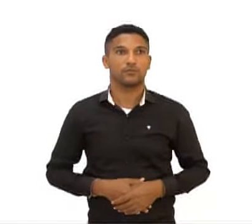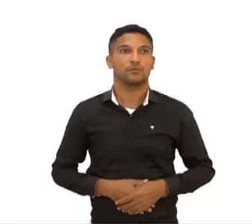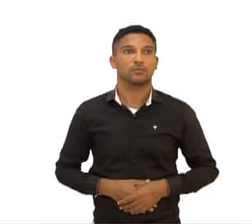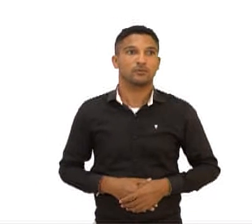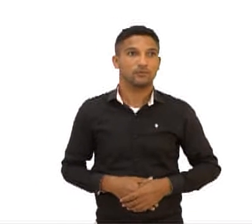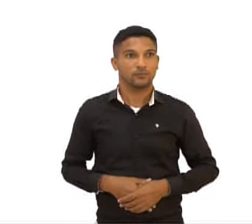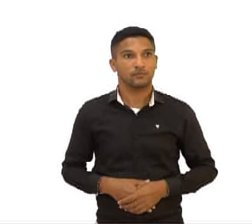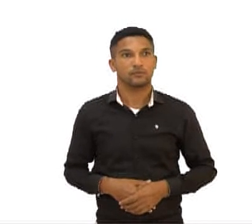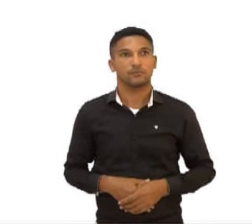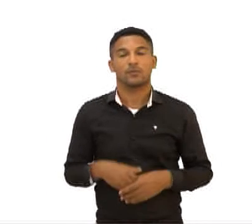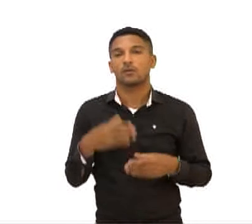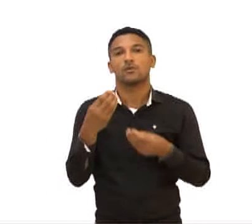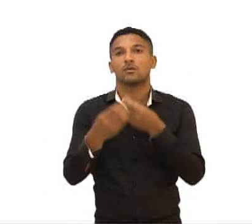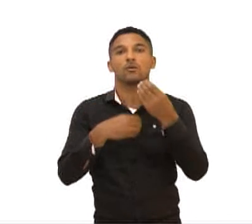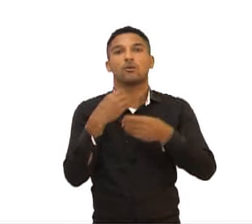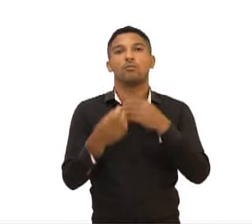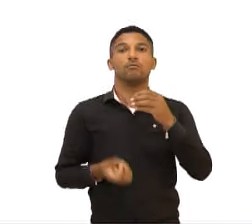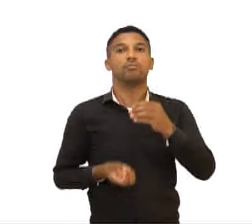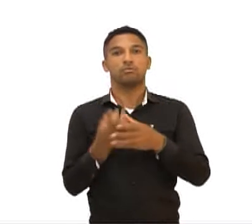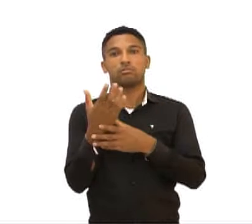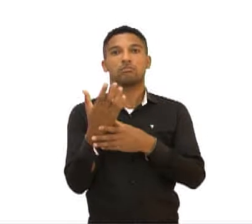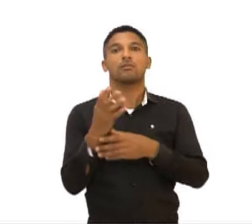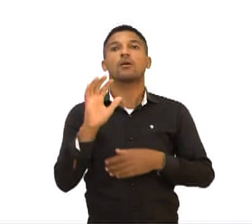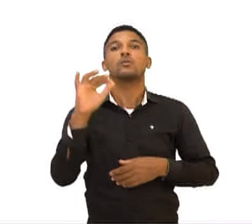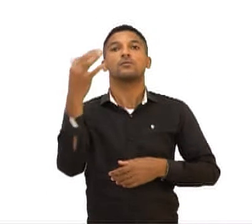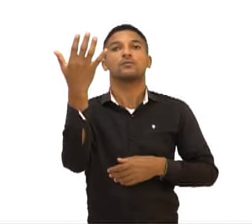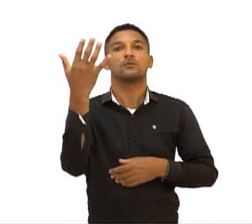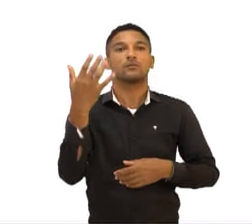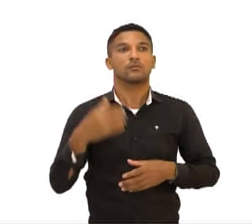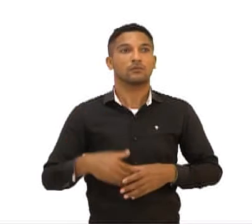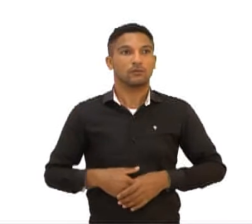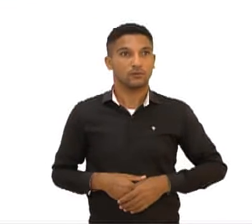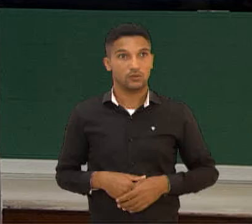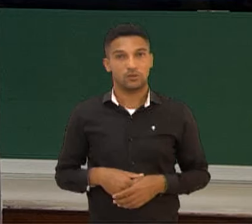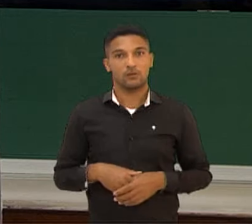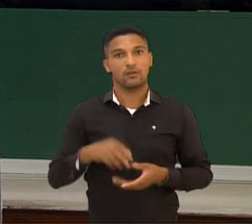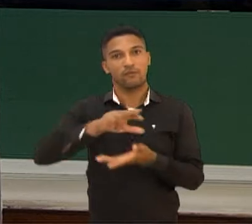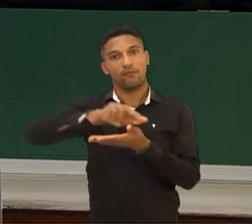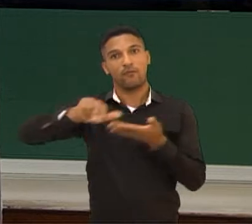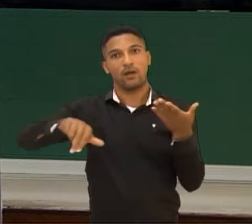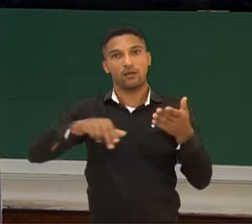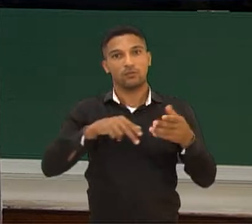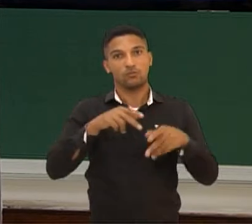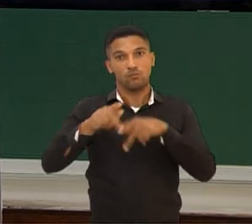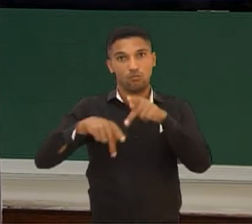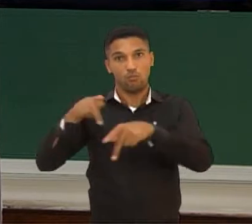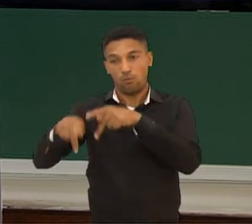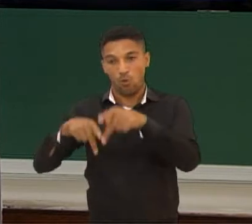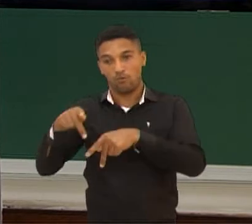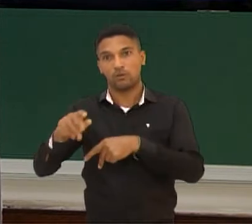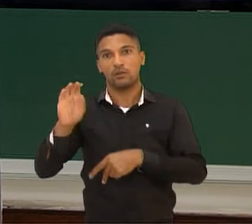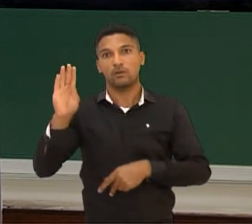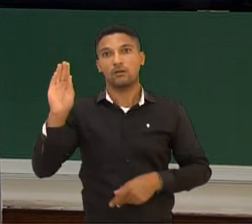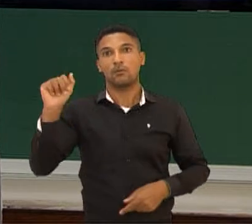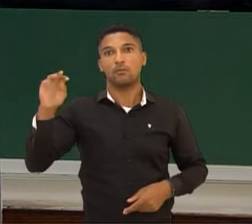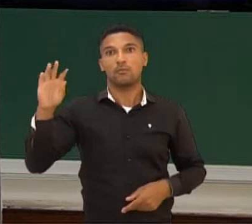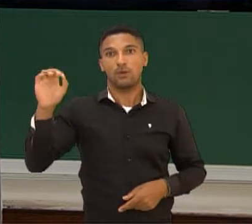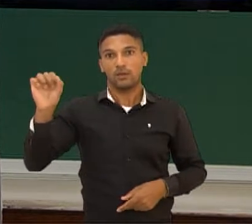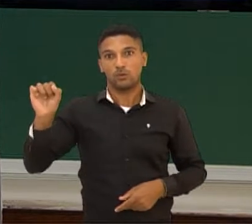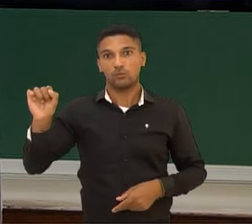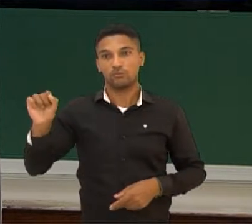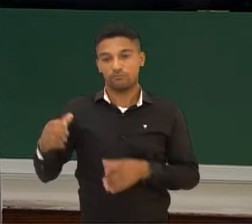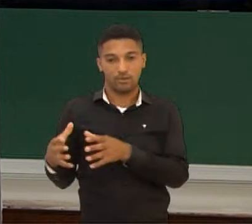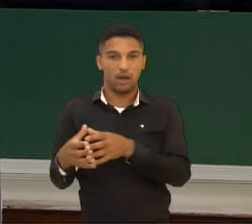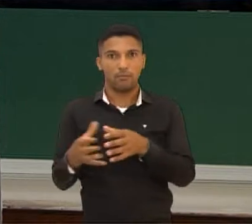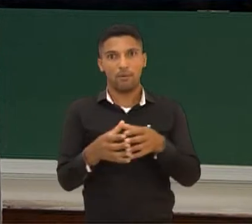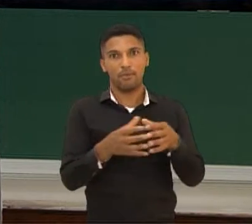E como é que tudo vai acontecer? Bom, dentre esses vários povos, né, dos bantus, um dos povos bantus, das etnias,